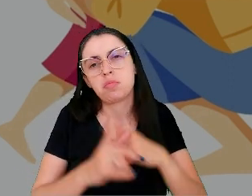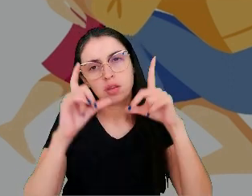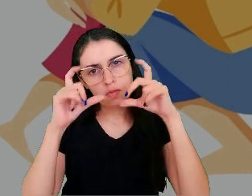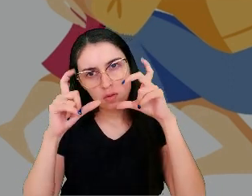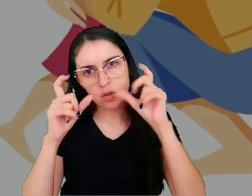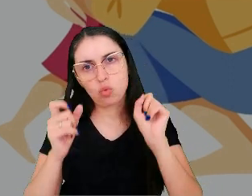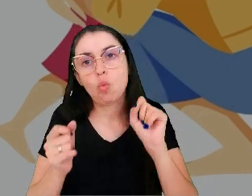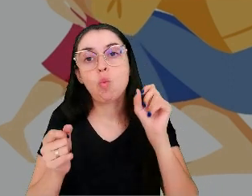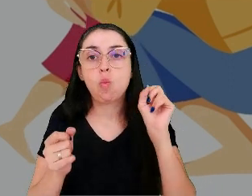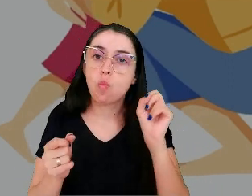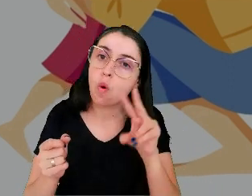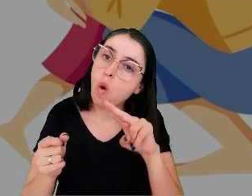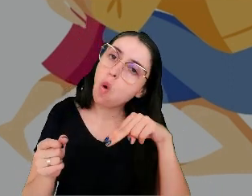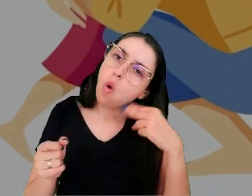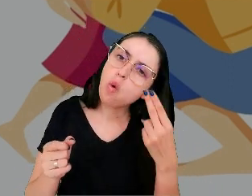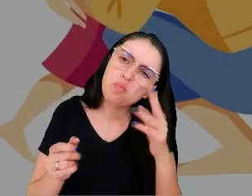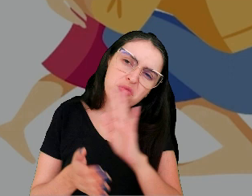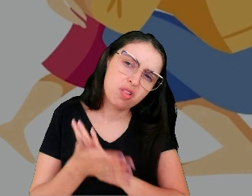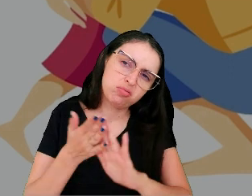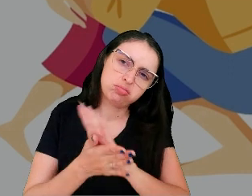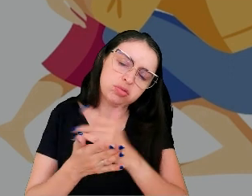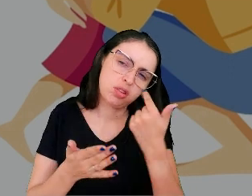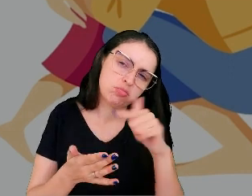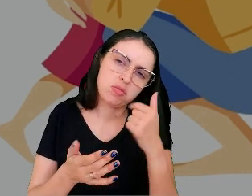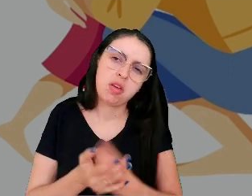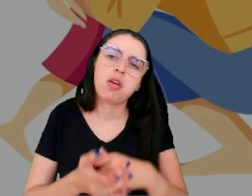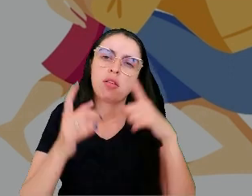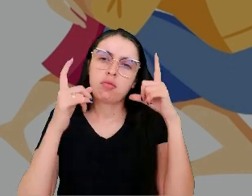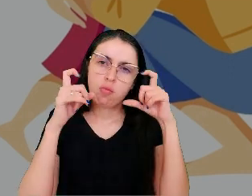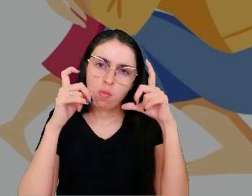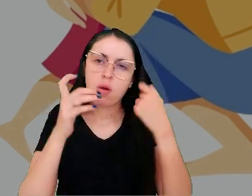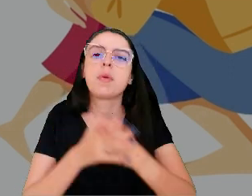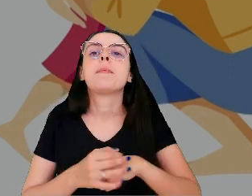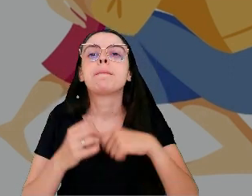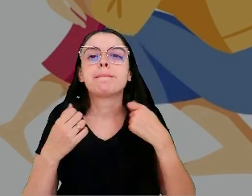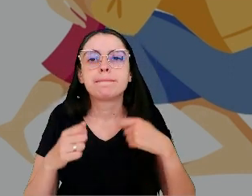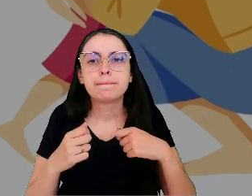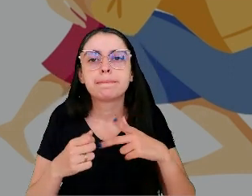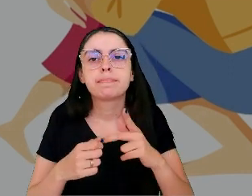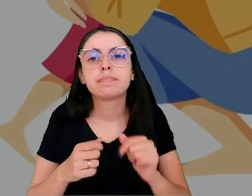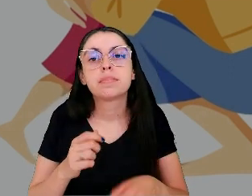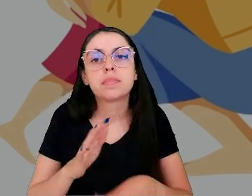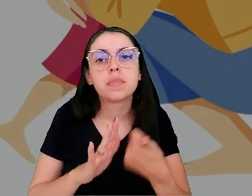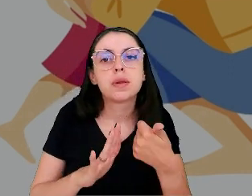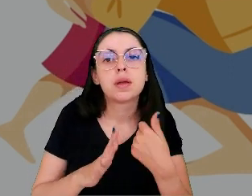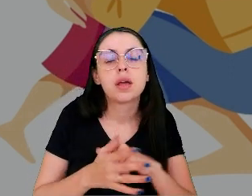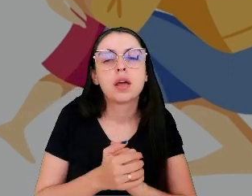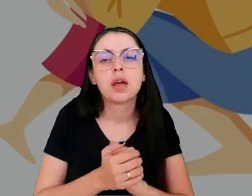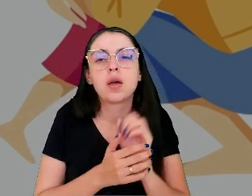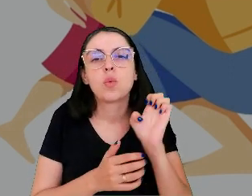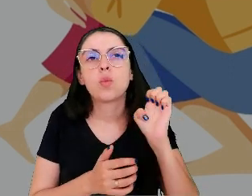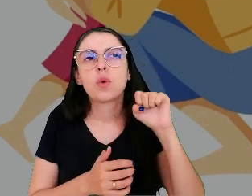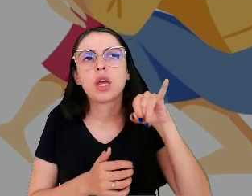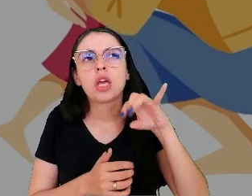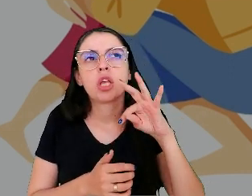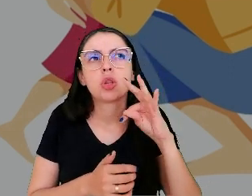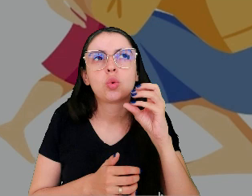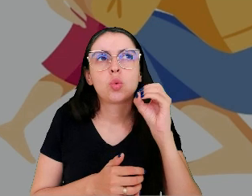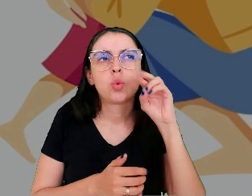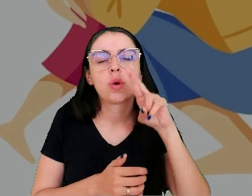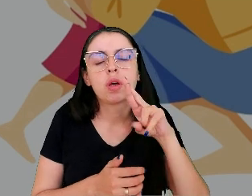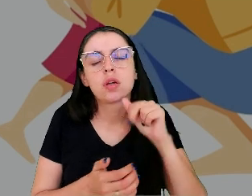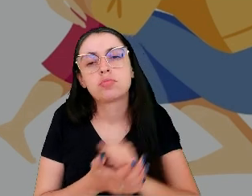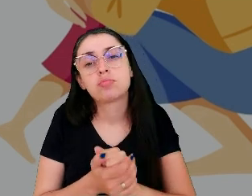sem câmera. Eu acho que essa série do Heitor em primeira pessoa ela é a